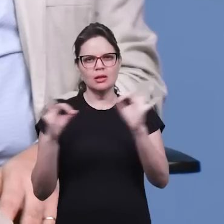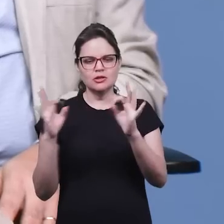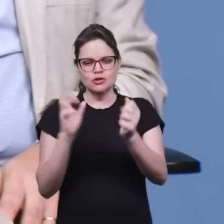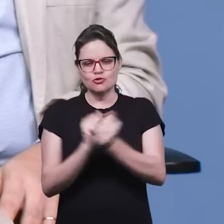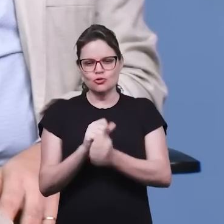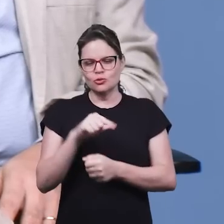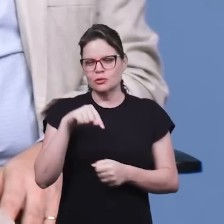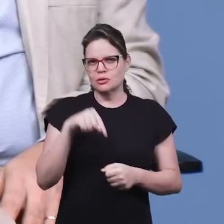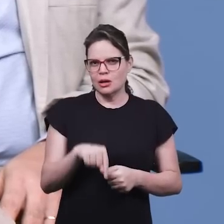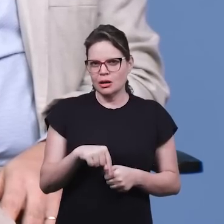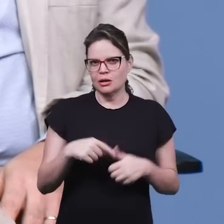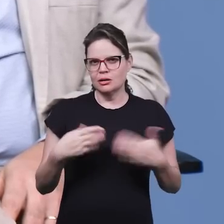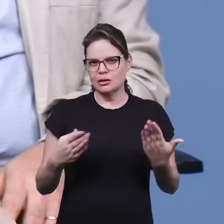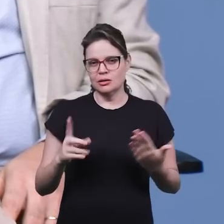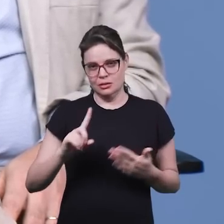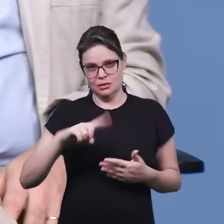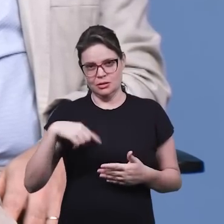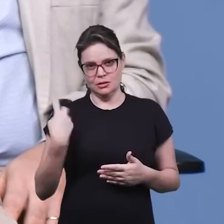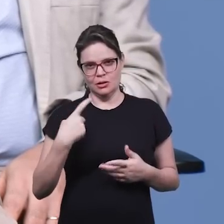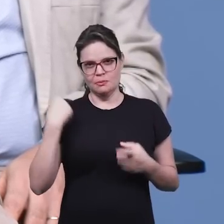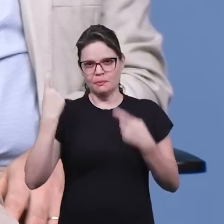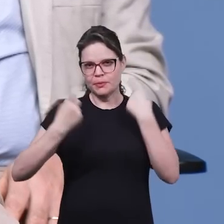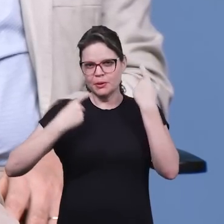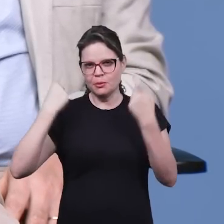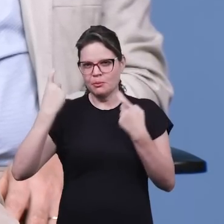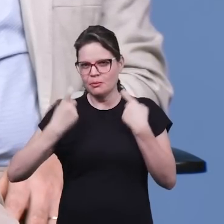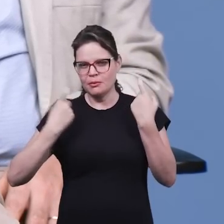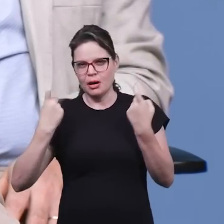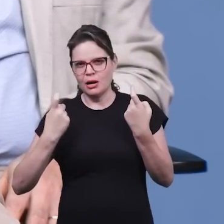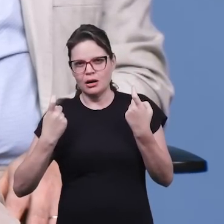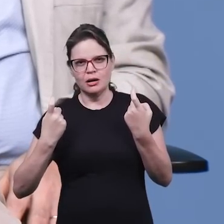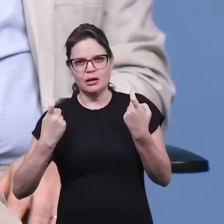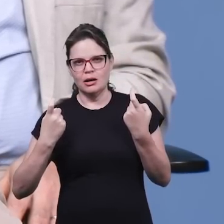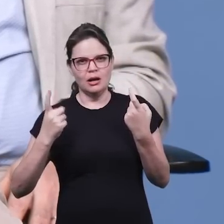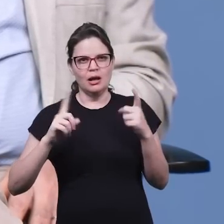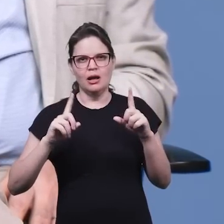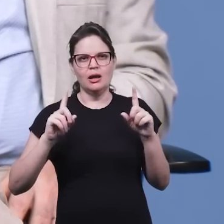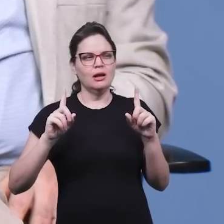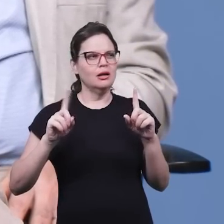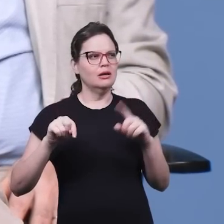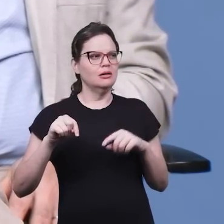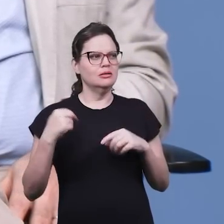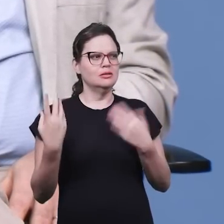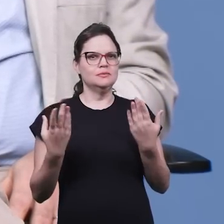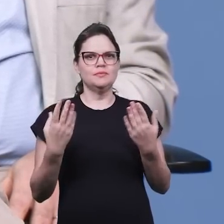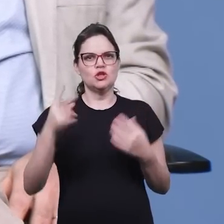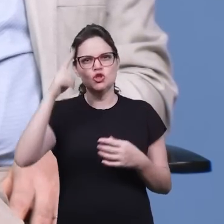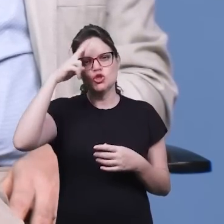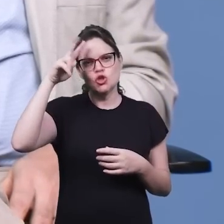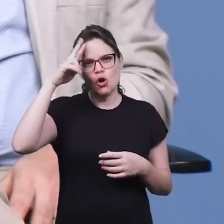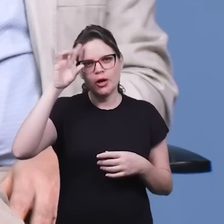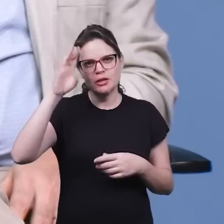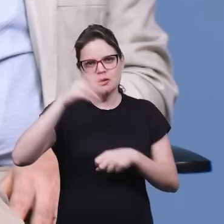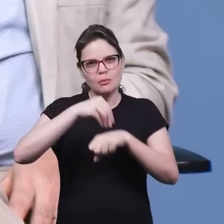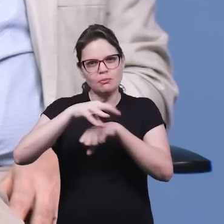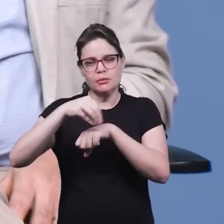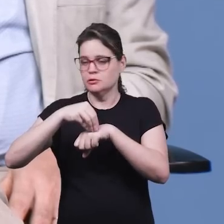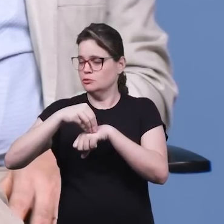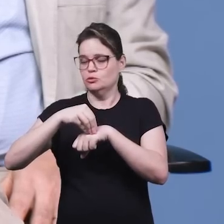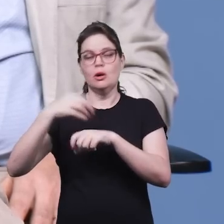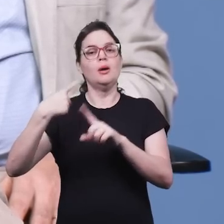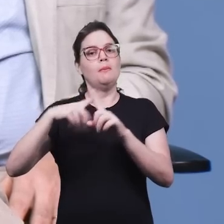participa conosco, nós não estamos preocupados primeiramente em trazer aqui o histórico, mas